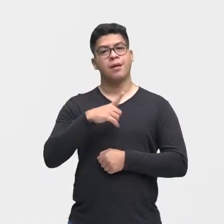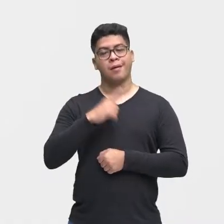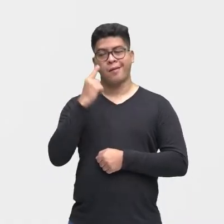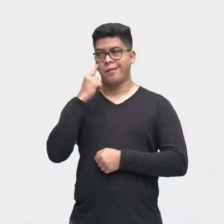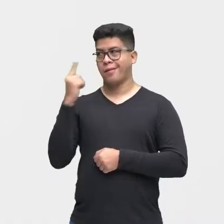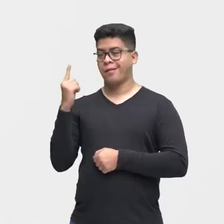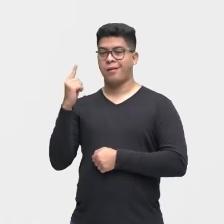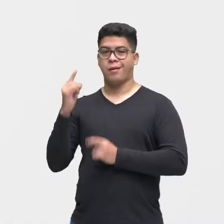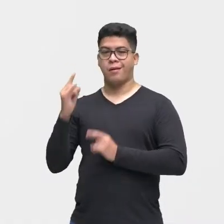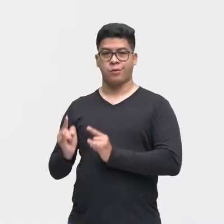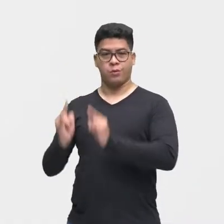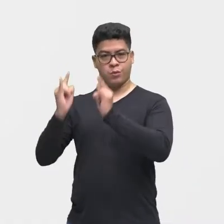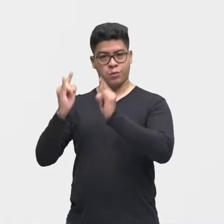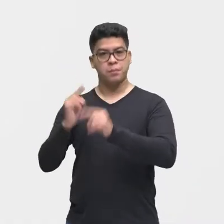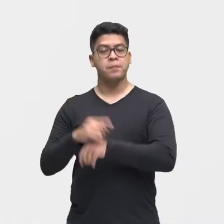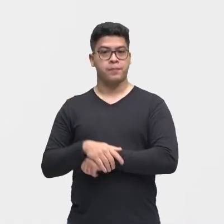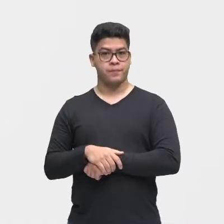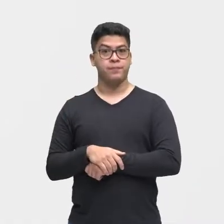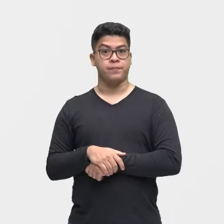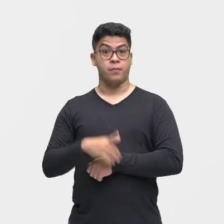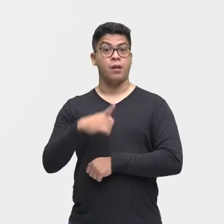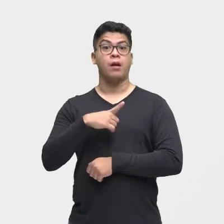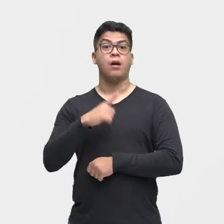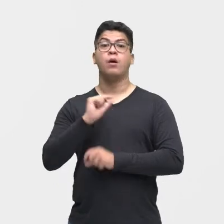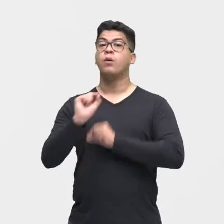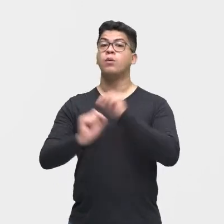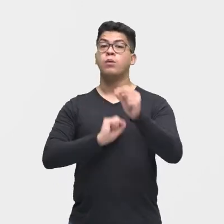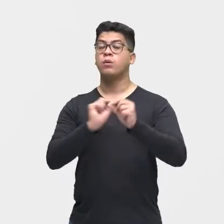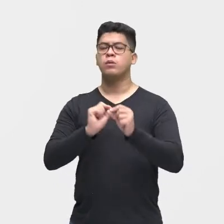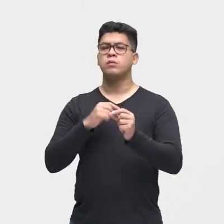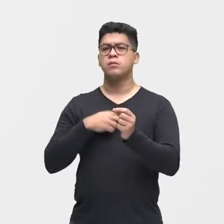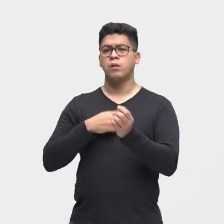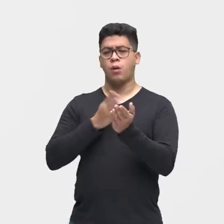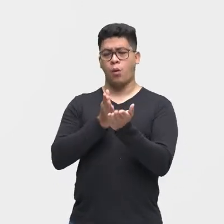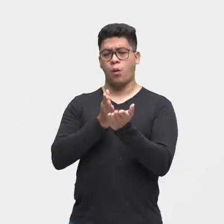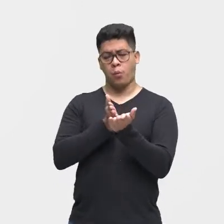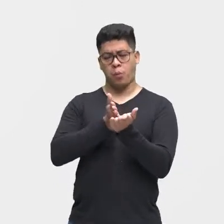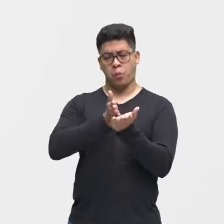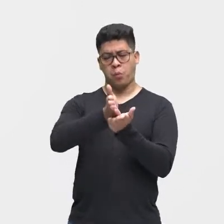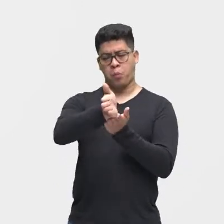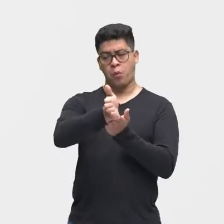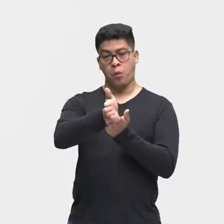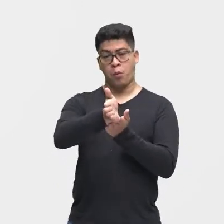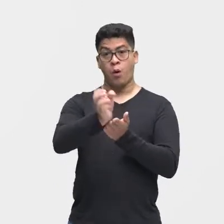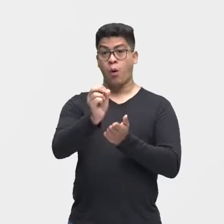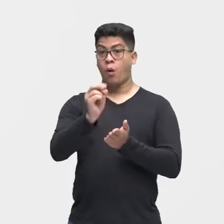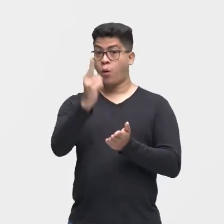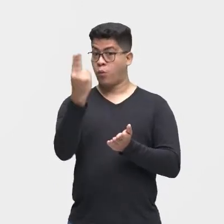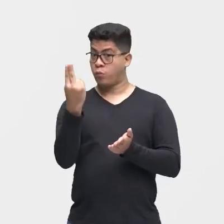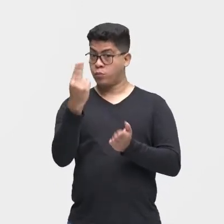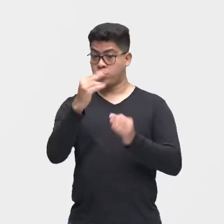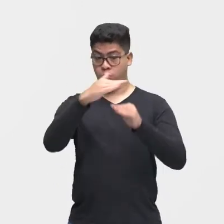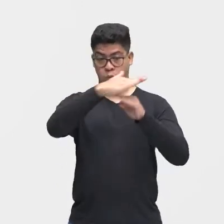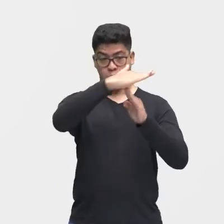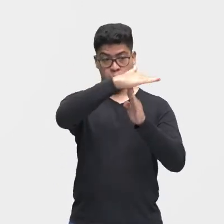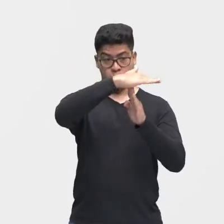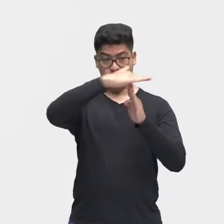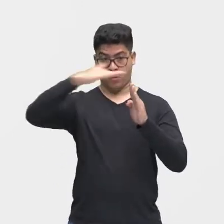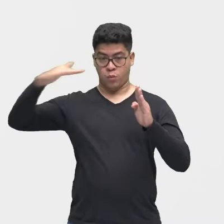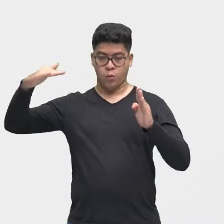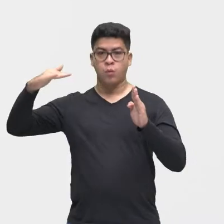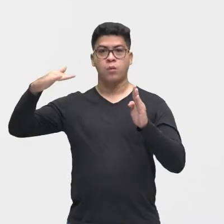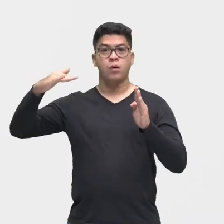as torre eles elas movimentam-se e captura pelas colunas horizontais e